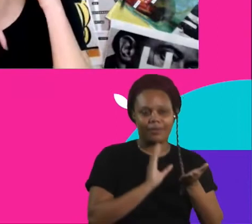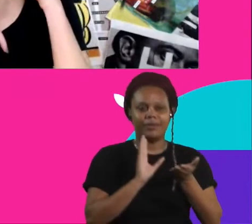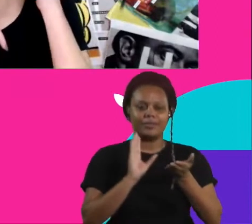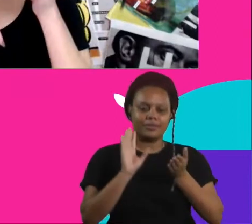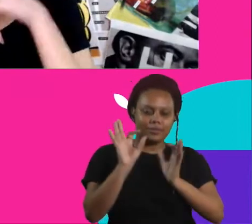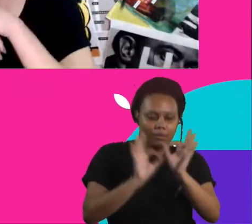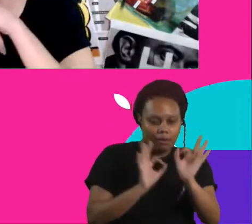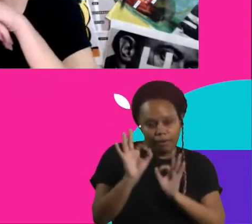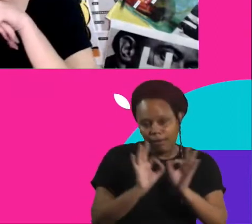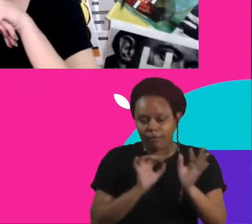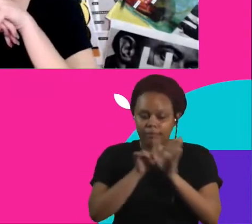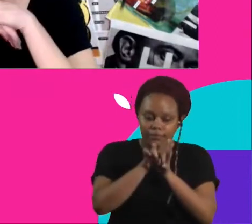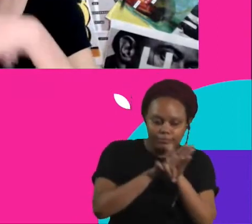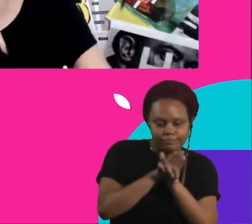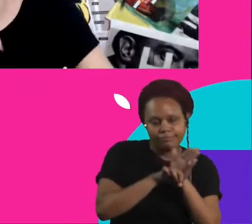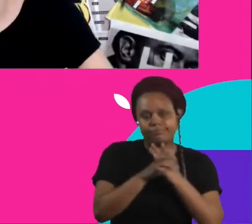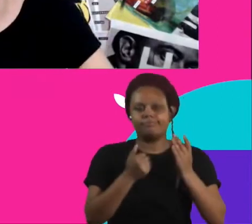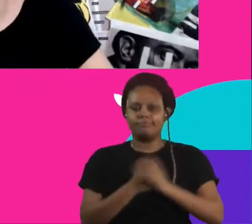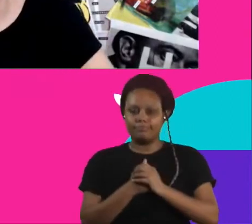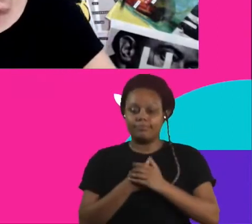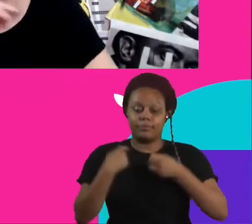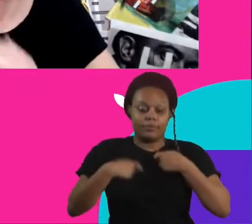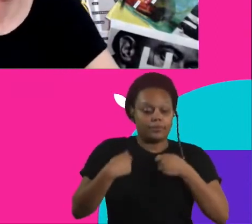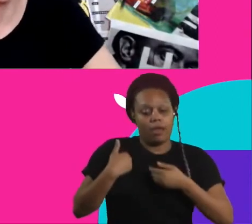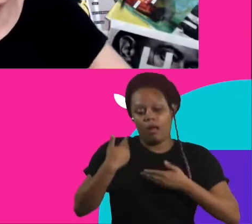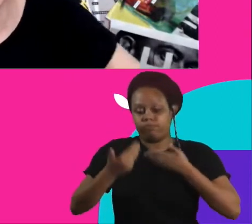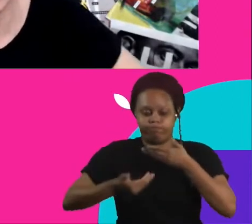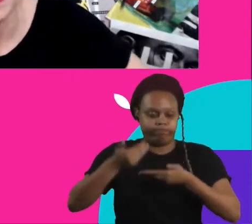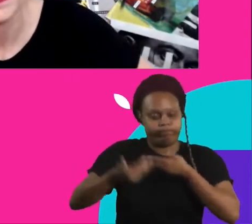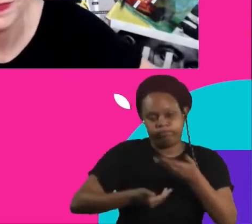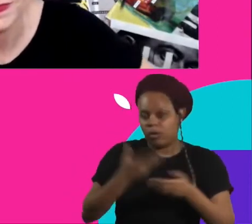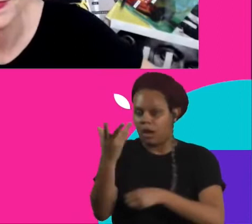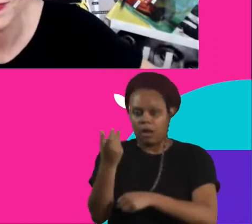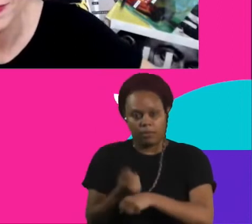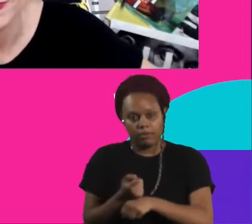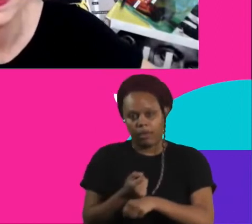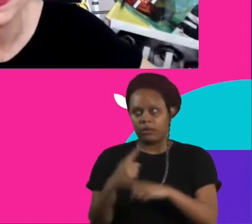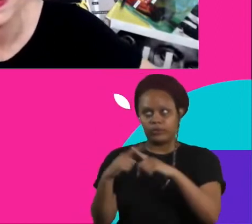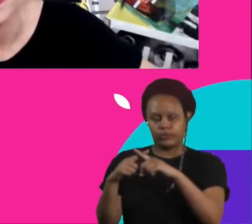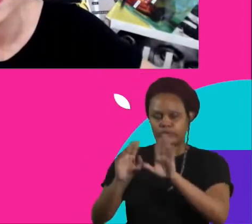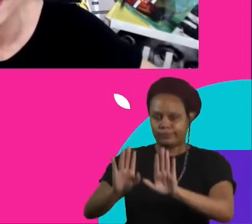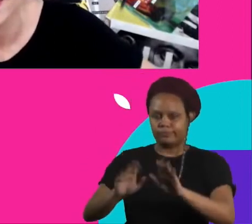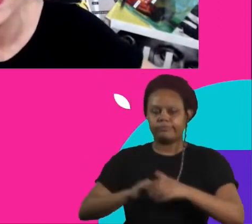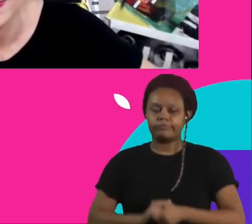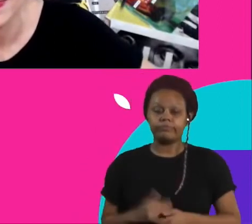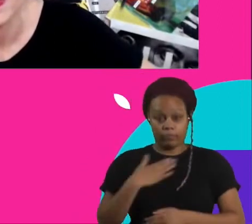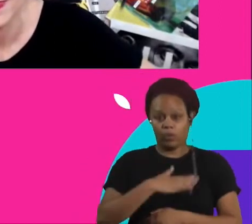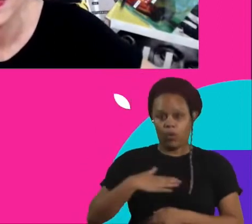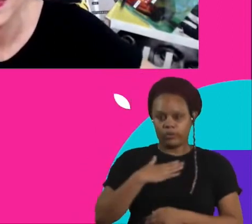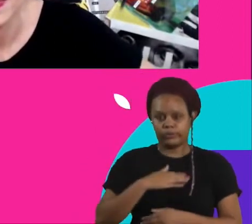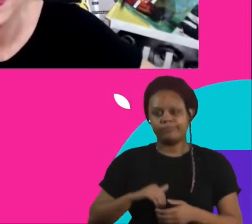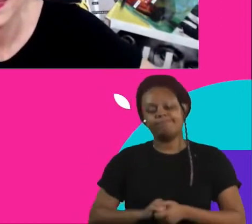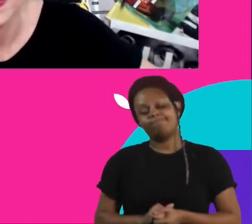e dizem que precisamos desenvolver as habilidades tal. Eu gosto desses documentos.